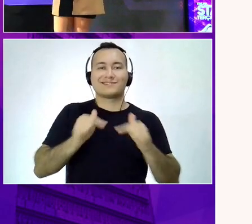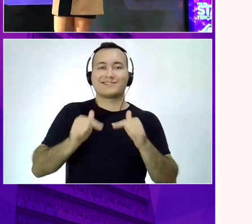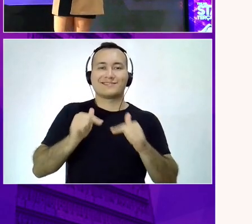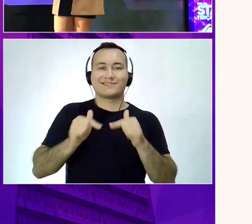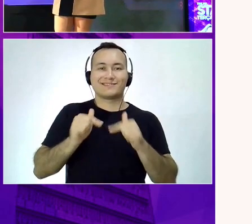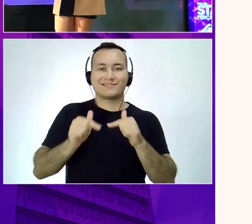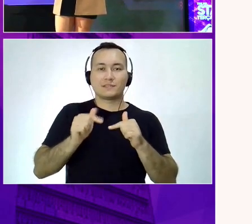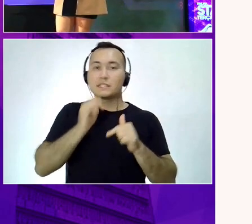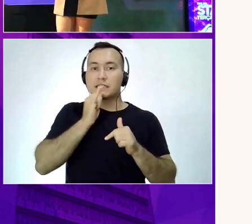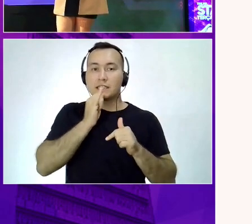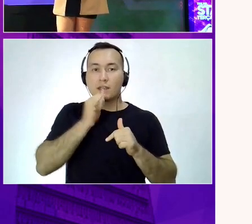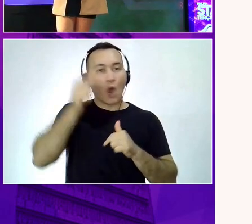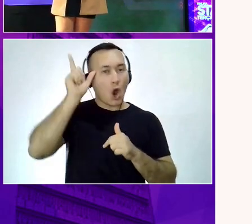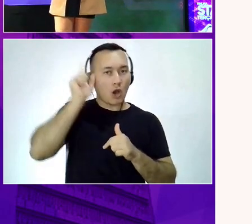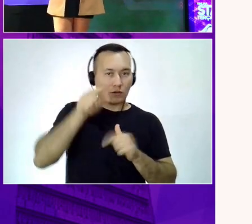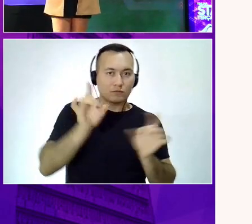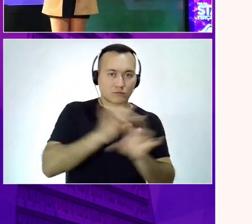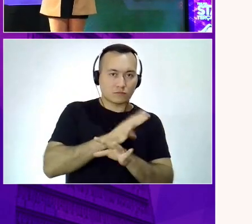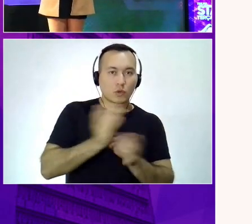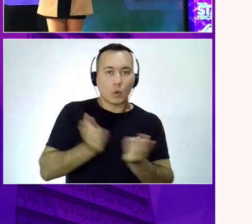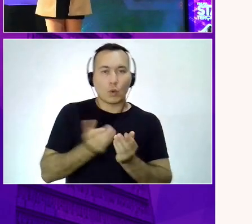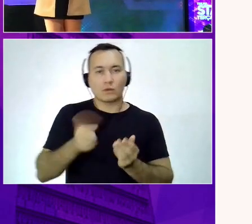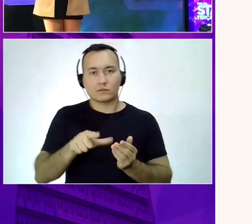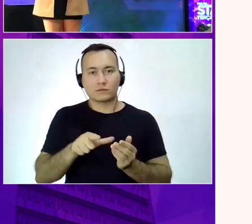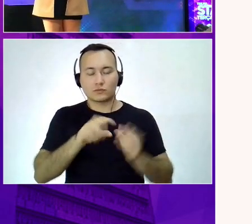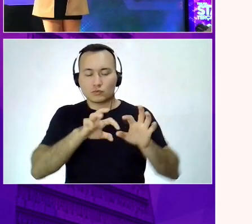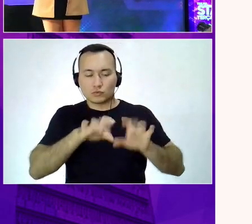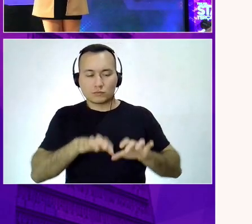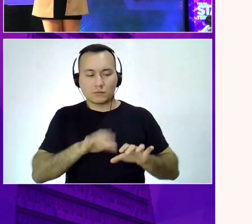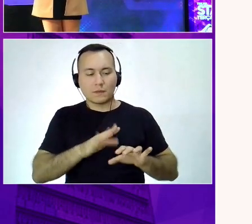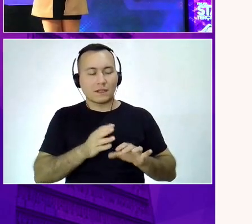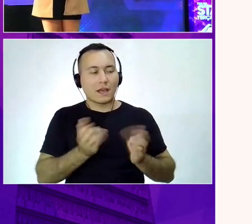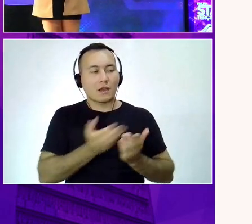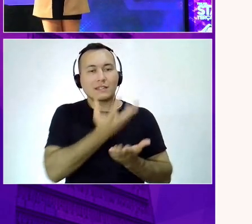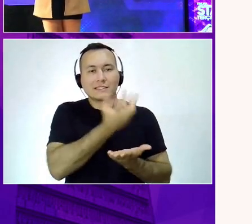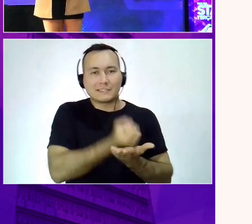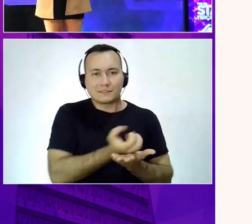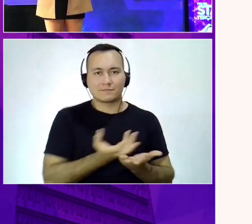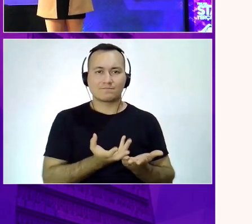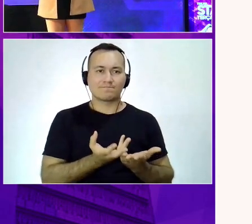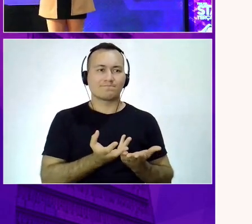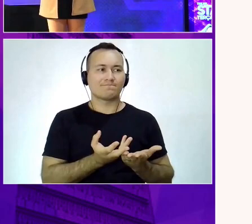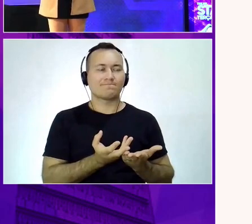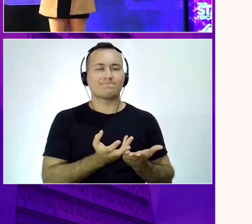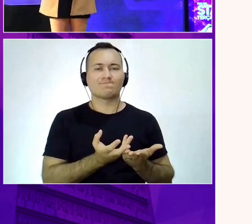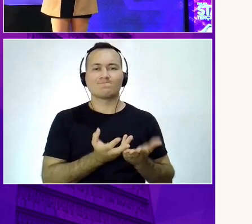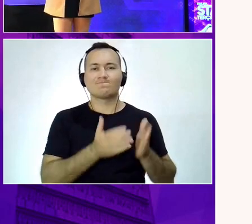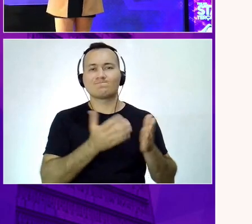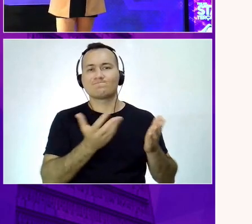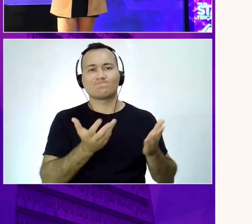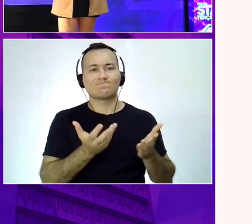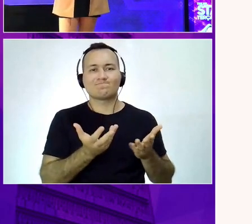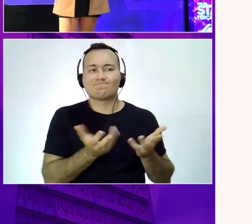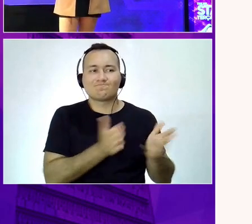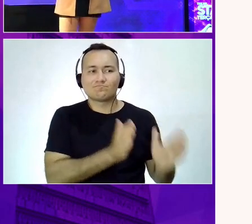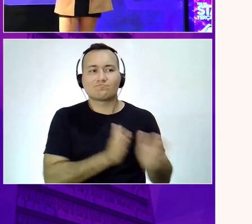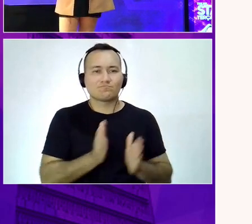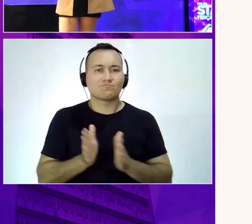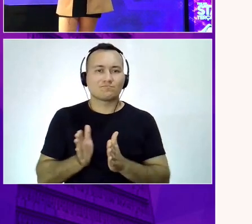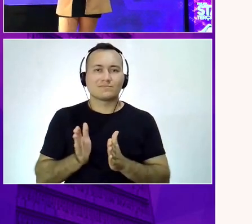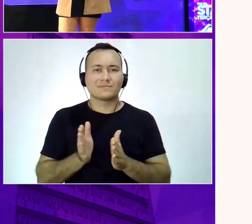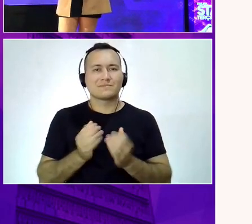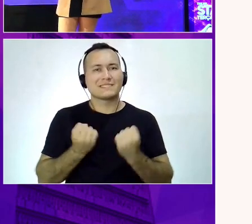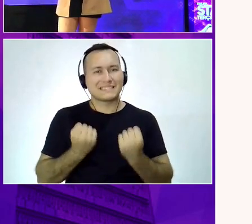custo disso para a sua aplicação vai ser muito alto. Então, qual o problema de fazer essa operação além dessa questão do custo? Bom,